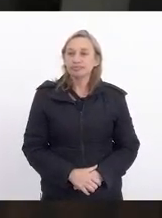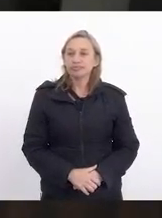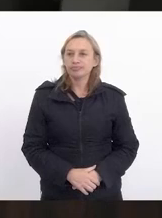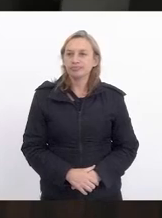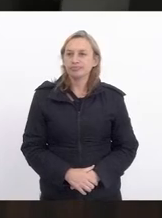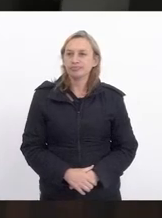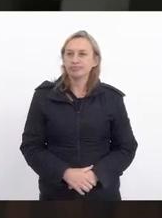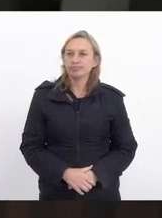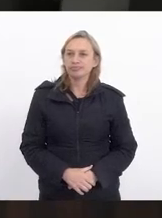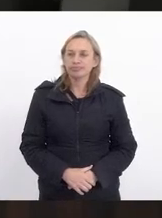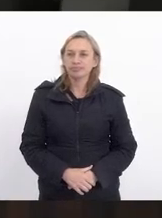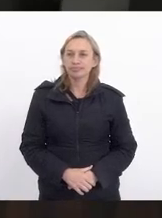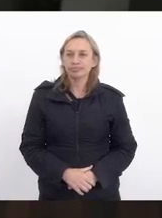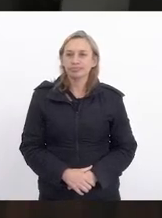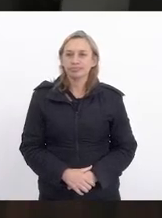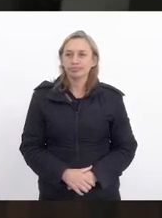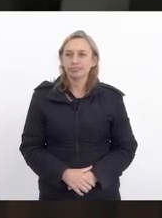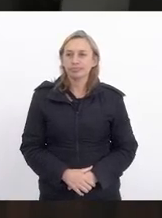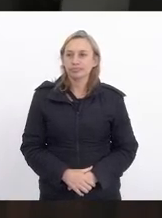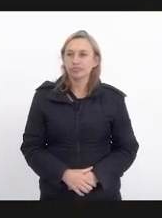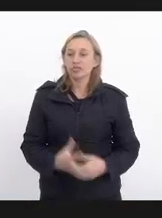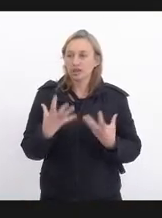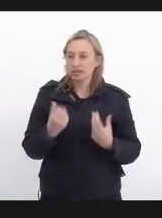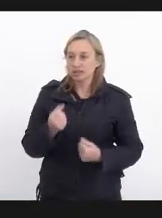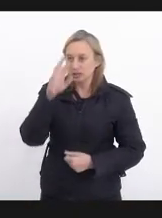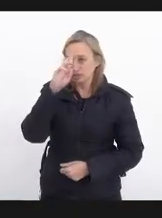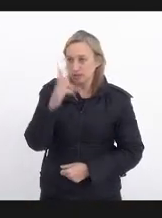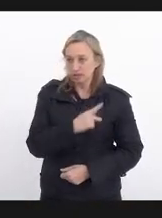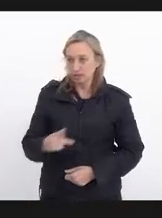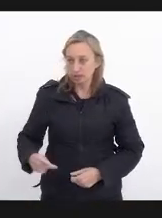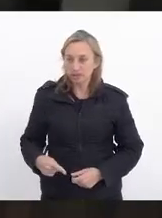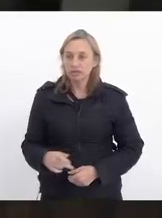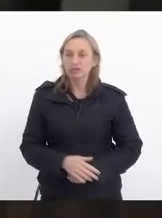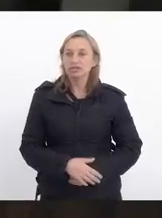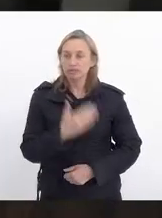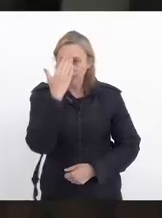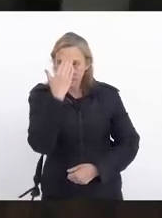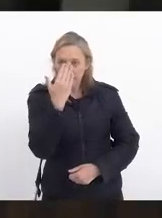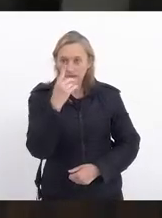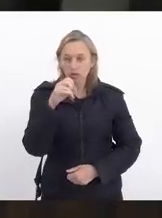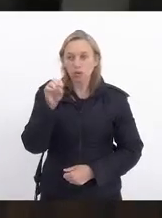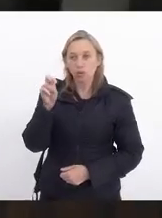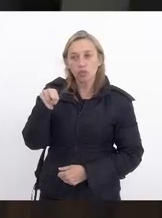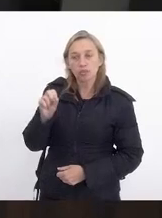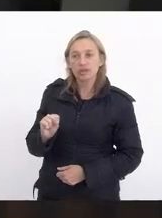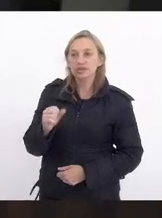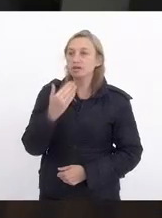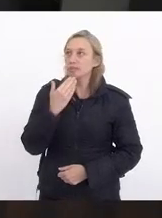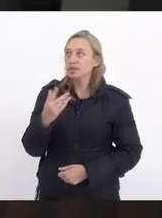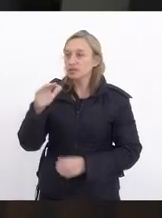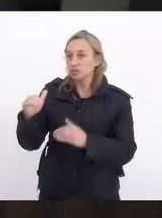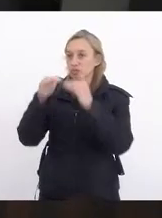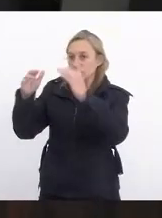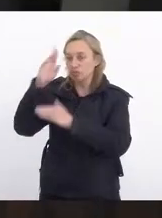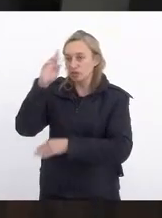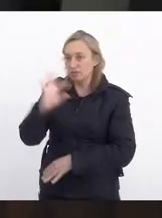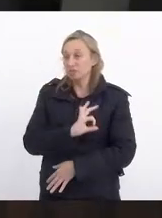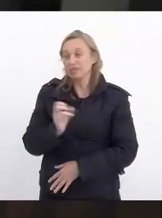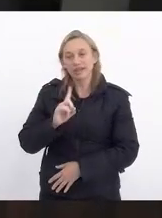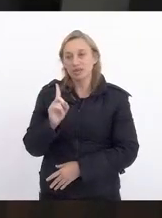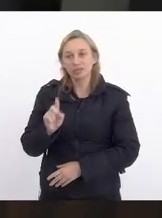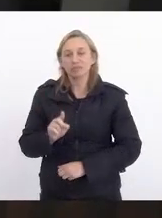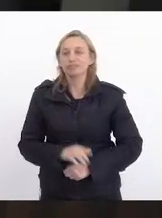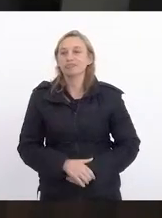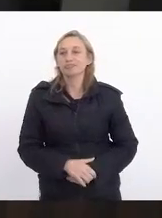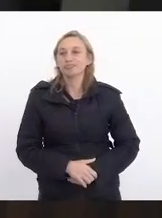E aí o parecer favorável presidência Obrigado vou beijar convocar o Subtenente mas não foi dessa